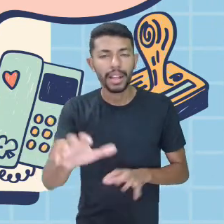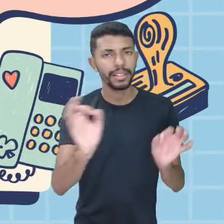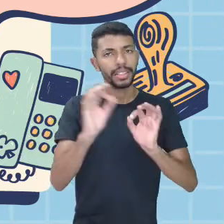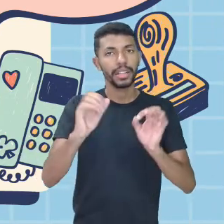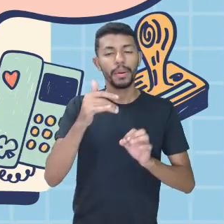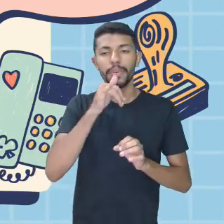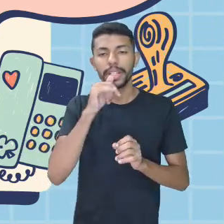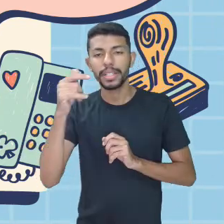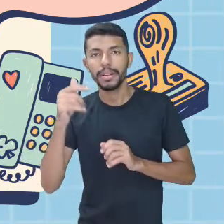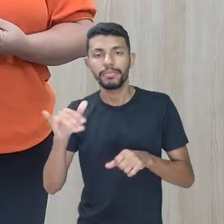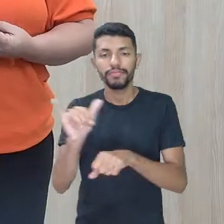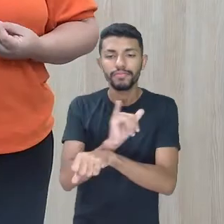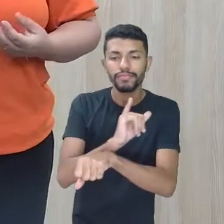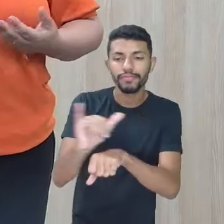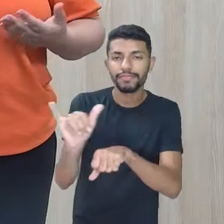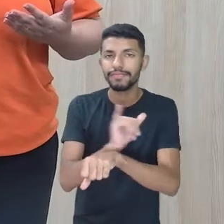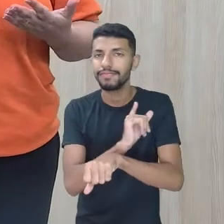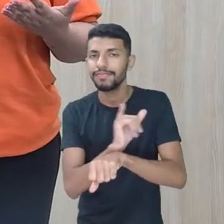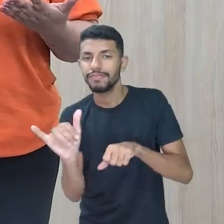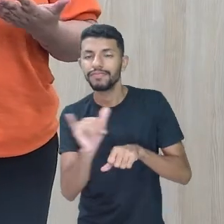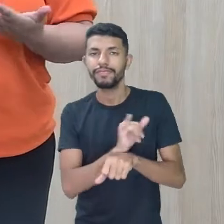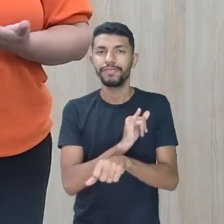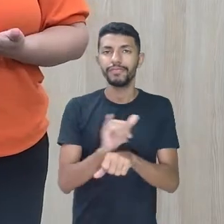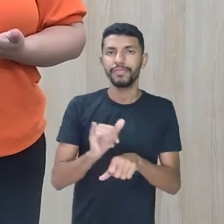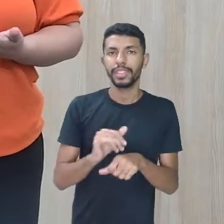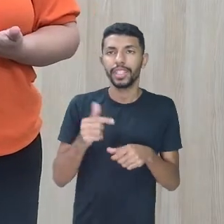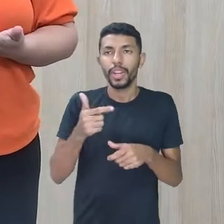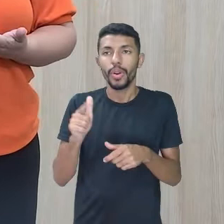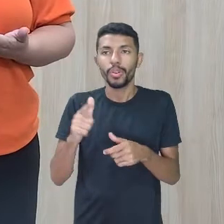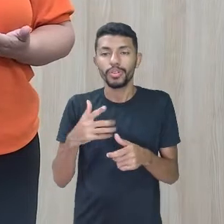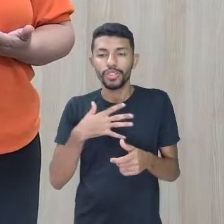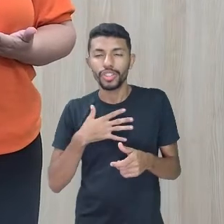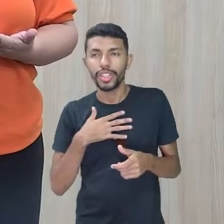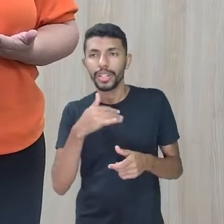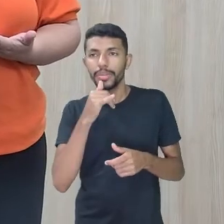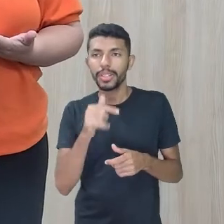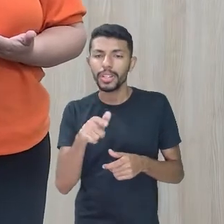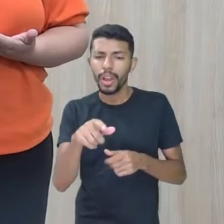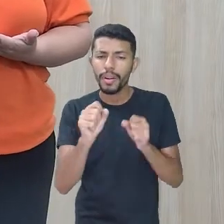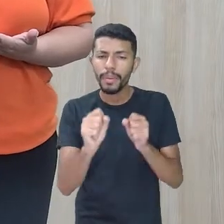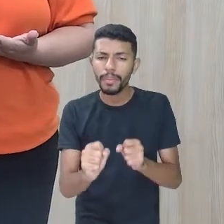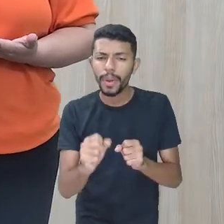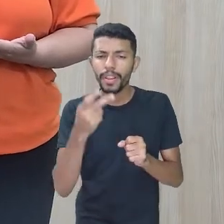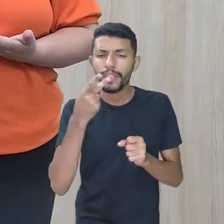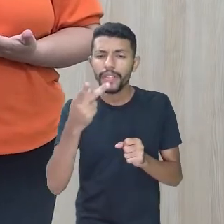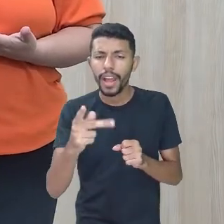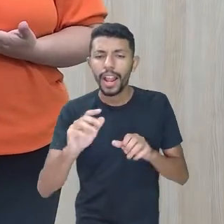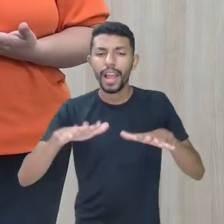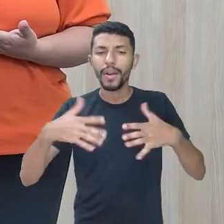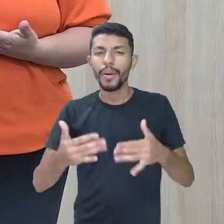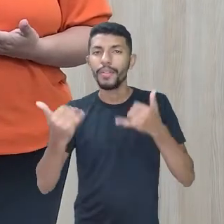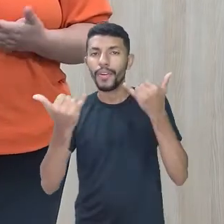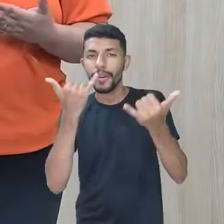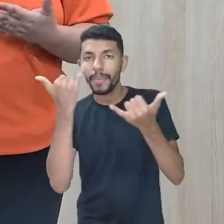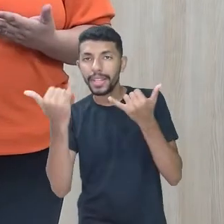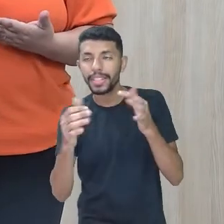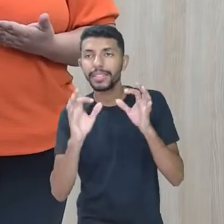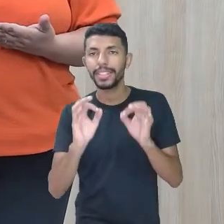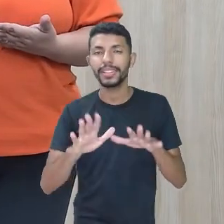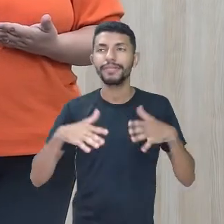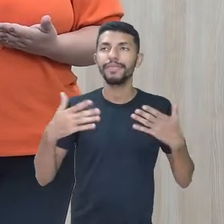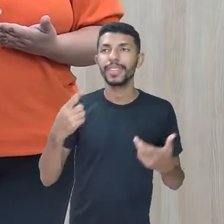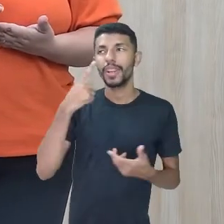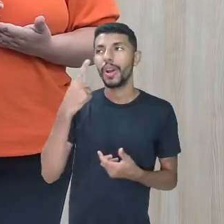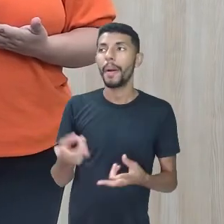com um jeito e com outro tom, peça para que ela diga qual foi a informação que você repassou. Então, veja